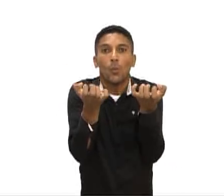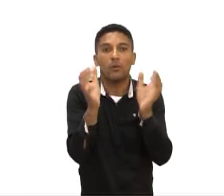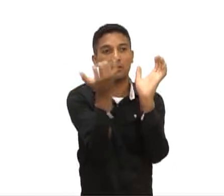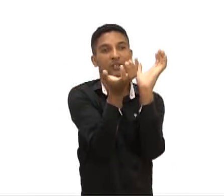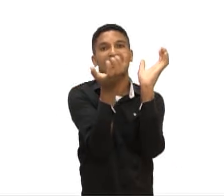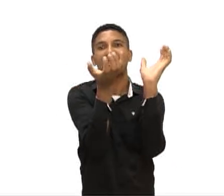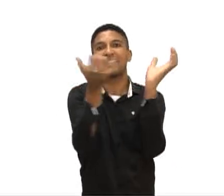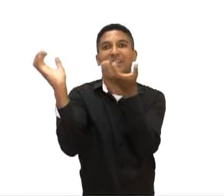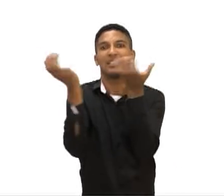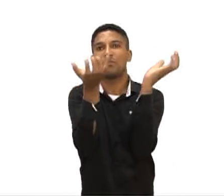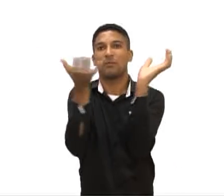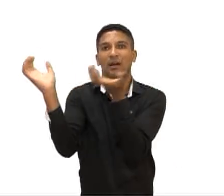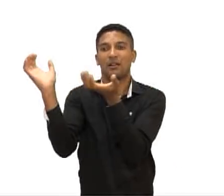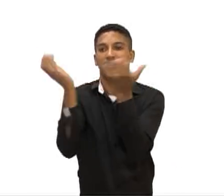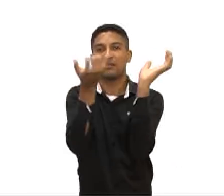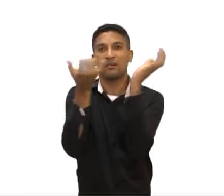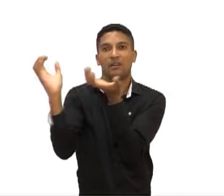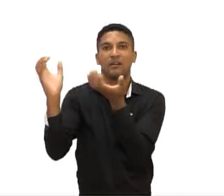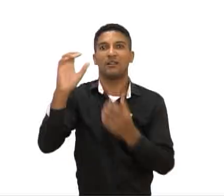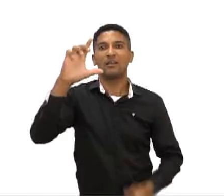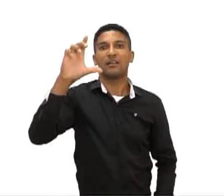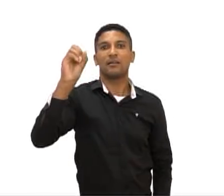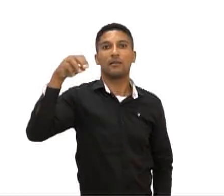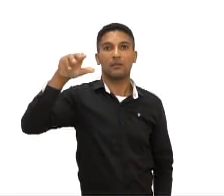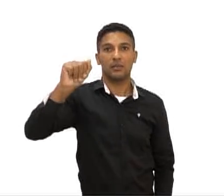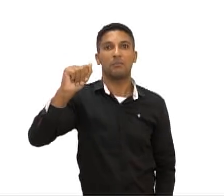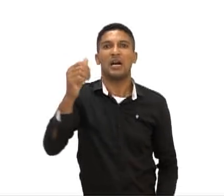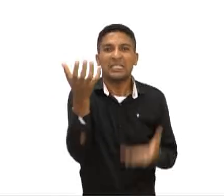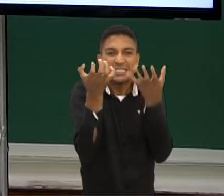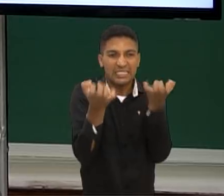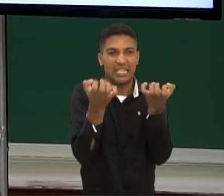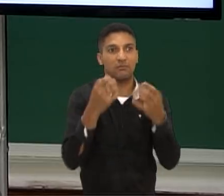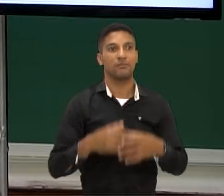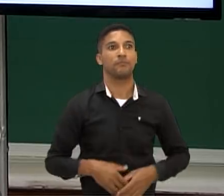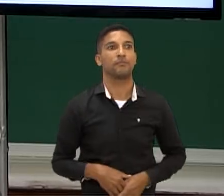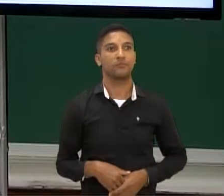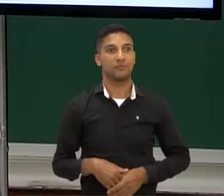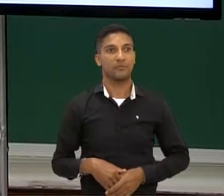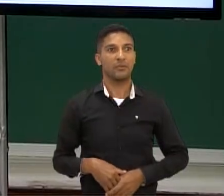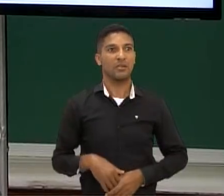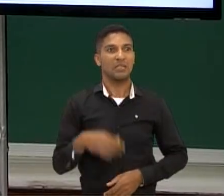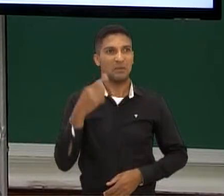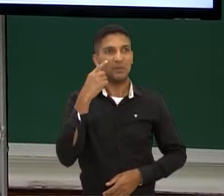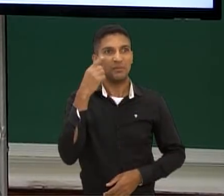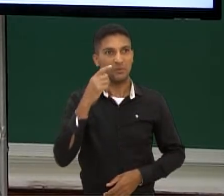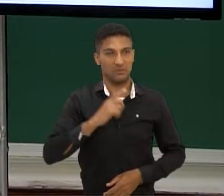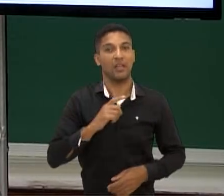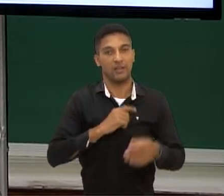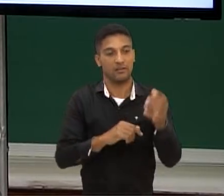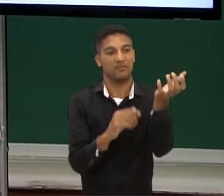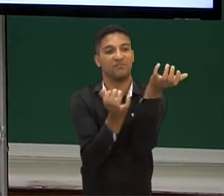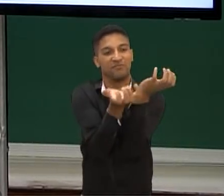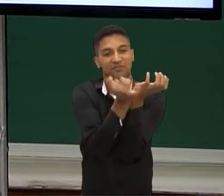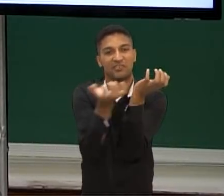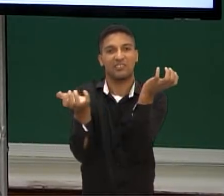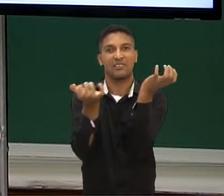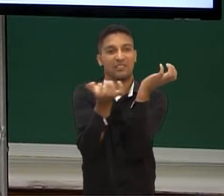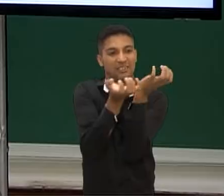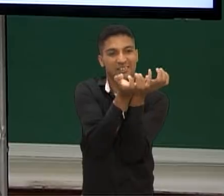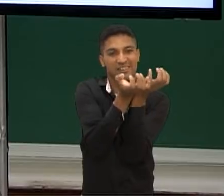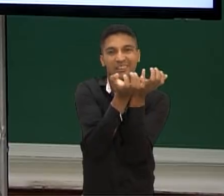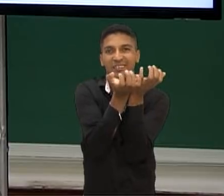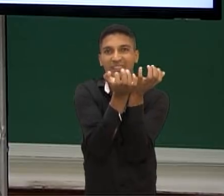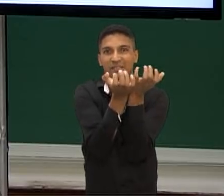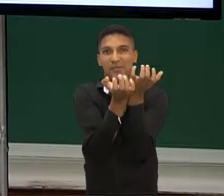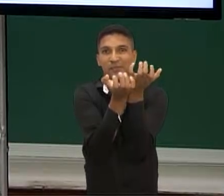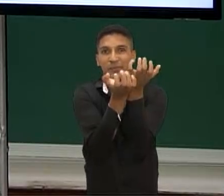ocorrem poucas chuvas. Então, olhem ali, cacto, arbustos, porque